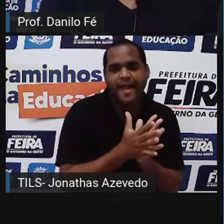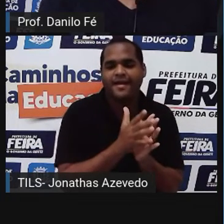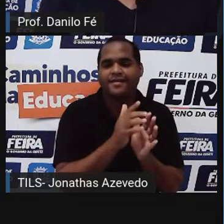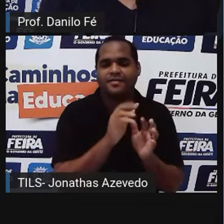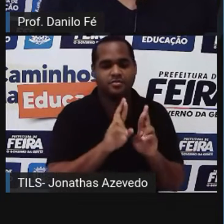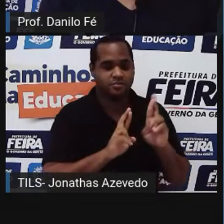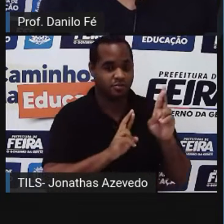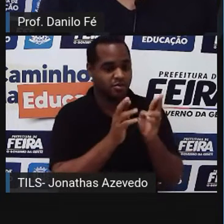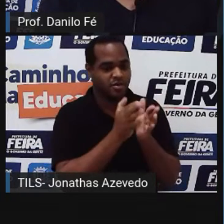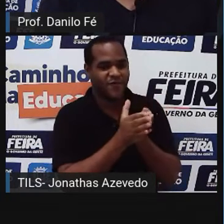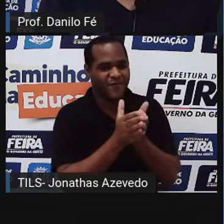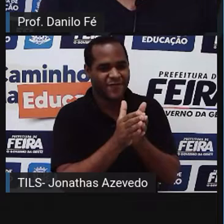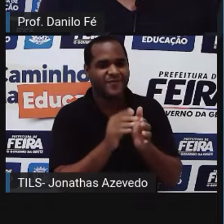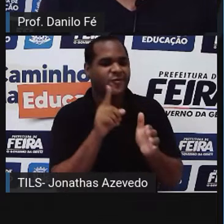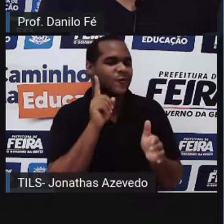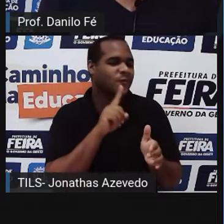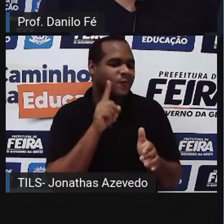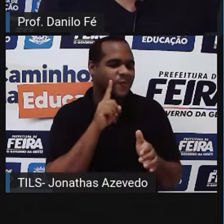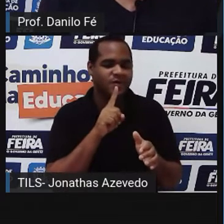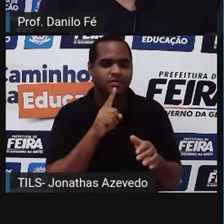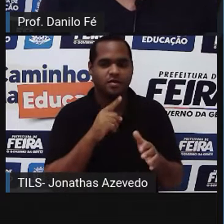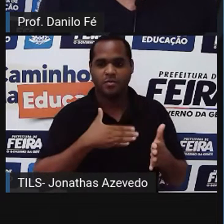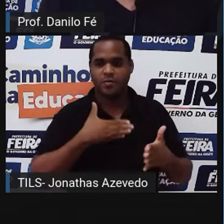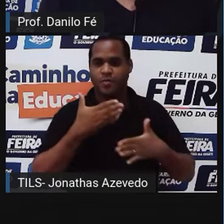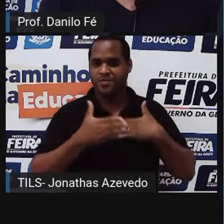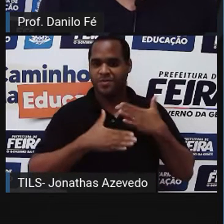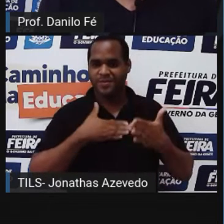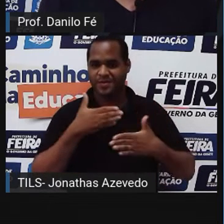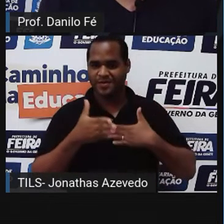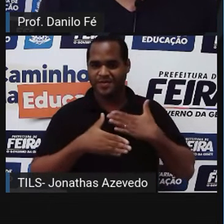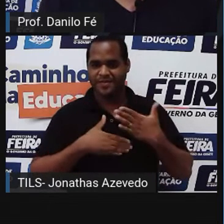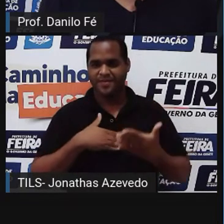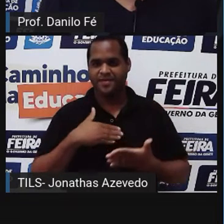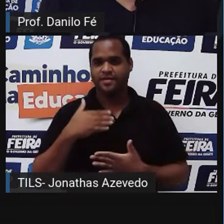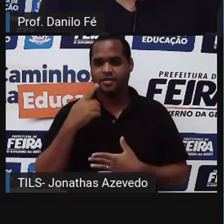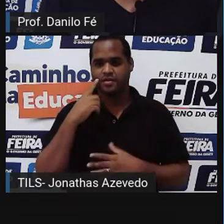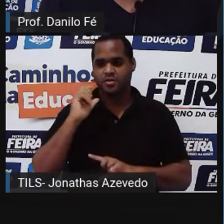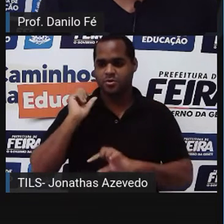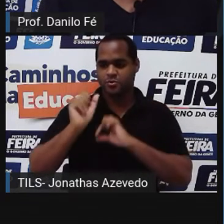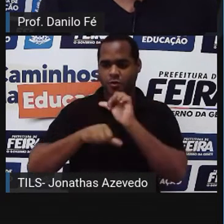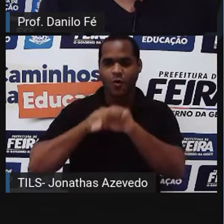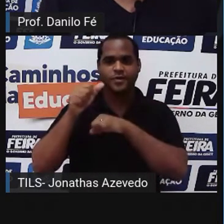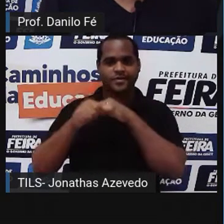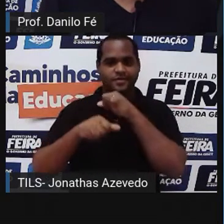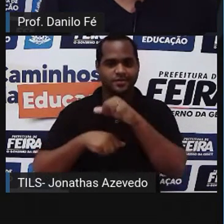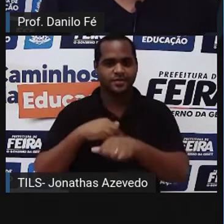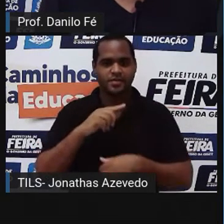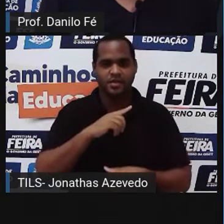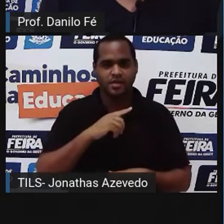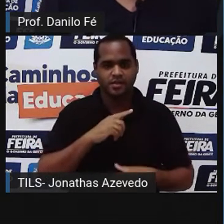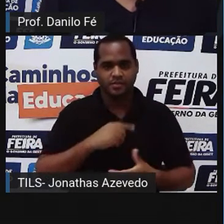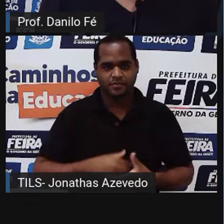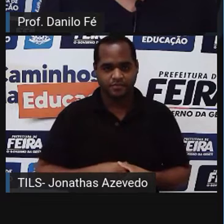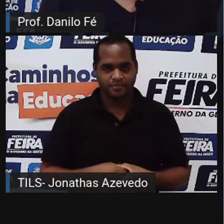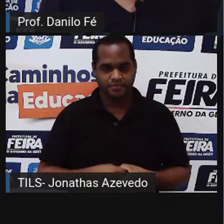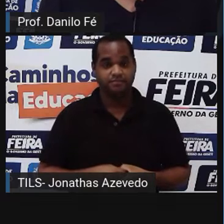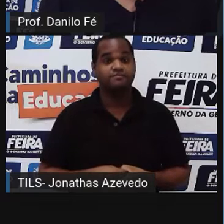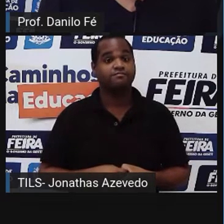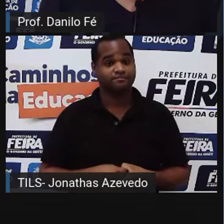de surpresa. É o famoso ataque de Pearl Harbor. Tem até filme falando disso.